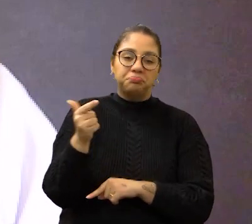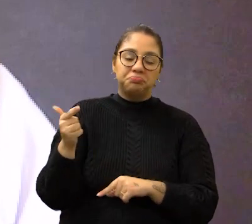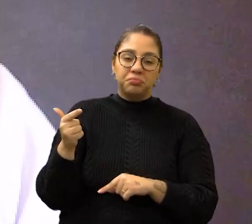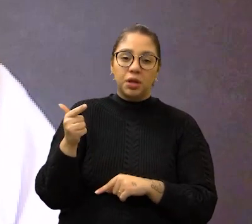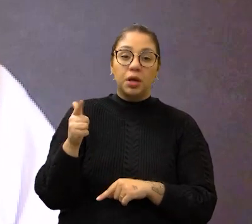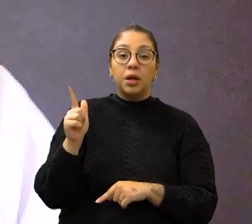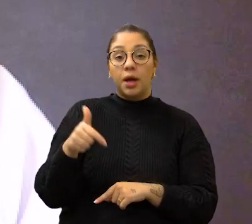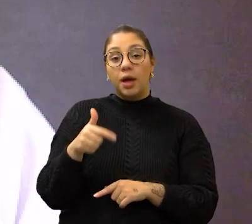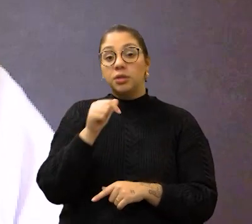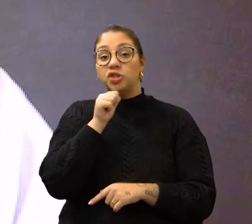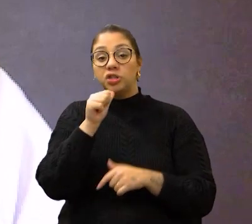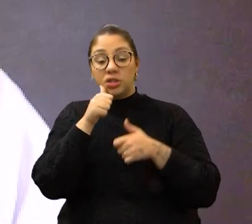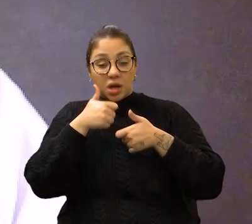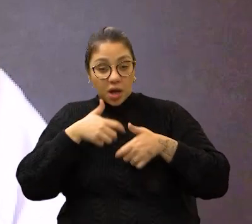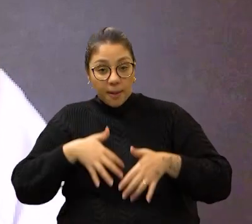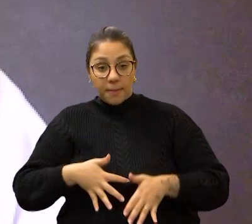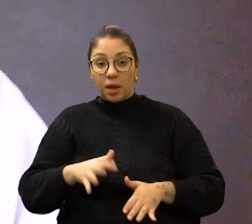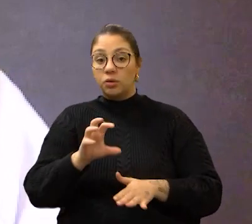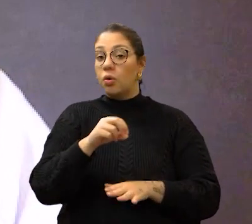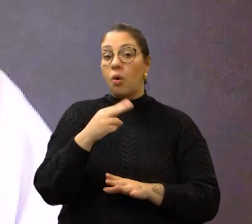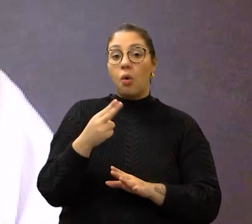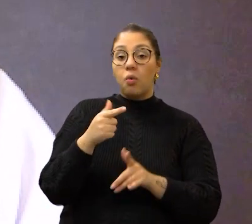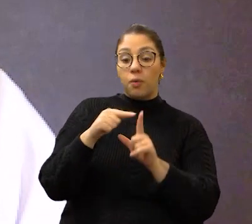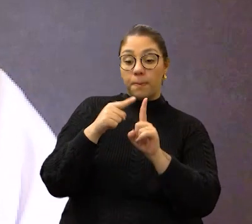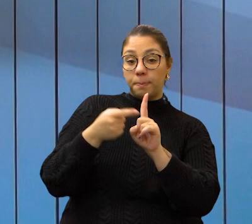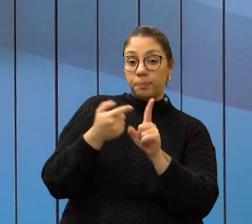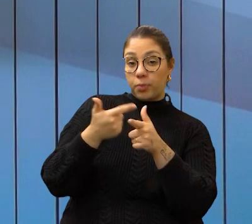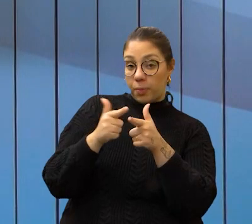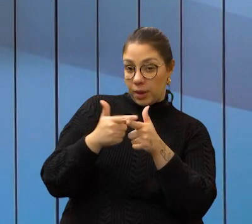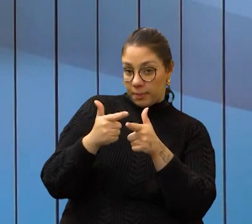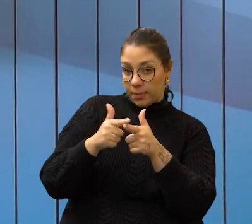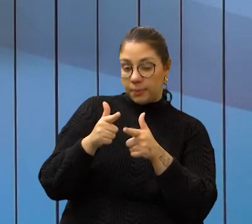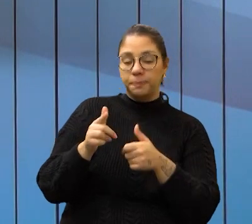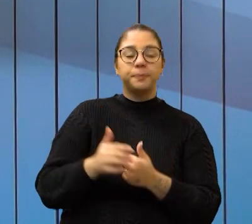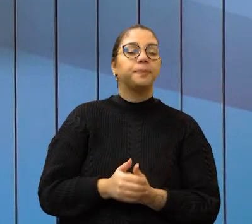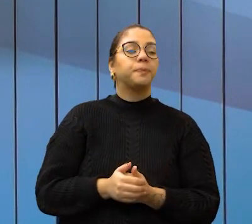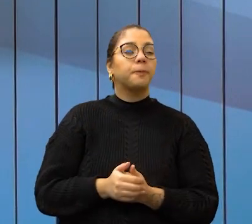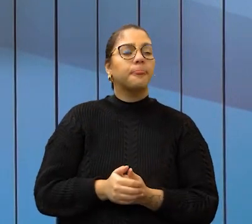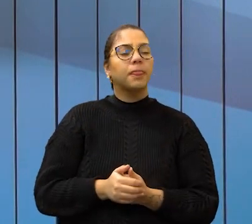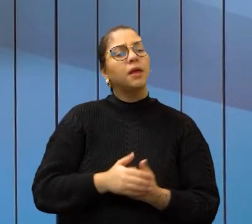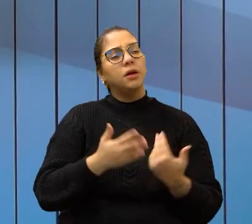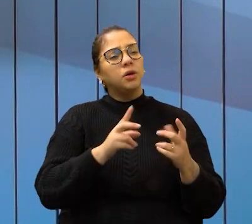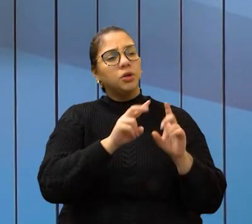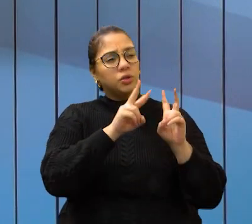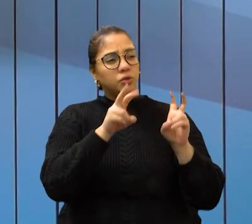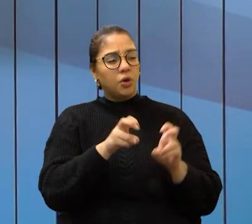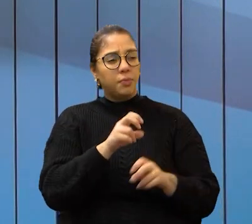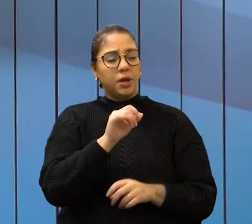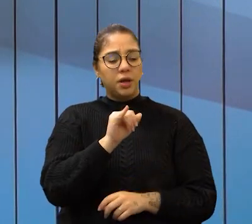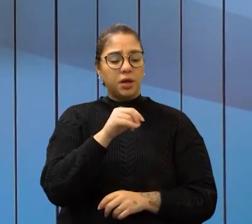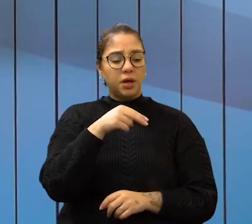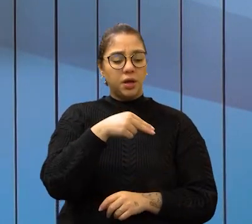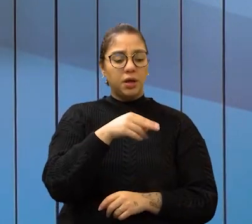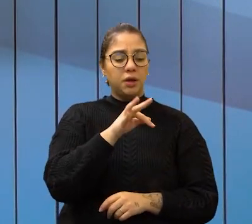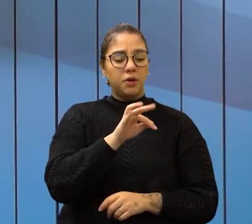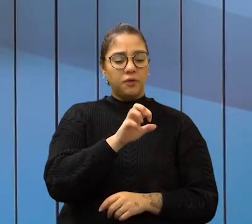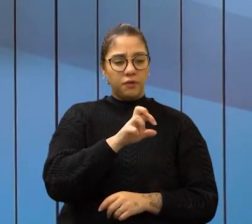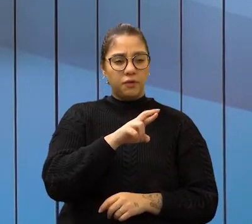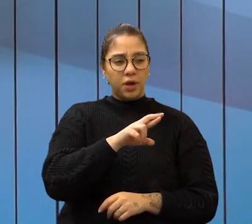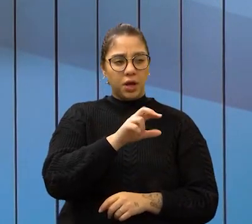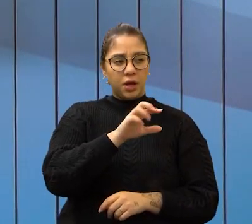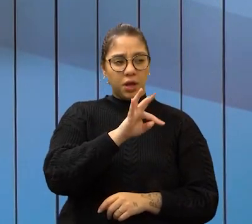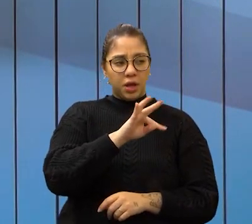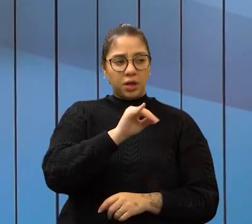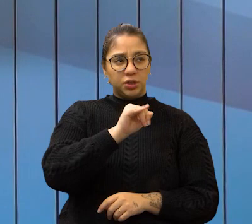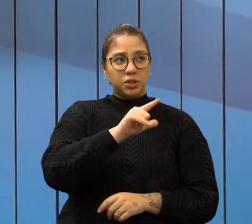do ponto de vista de sangramento quanto de infertilidade. Então, doutora, essa questão, da infertilidade é algo que deixa as